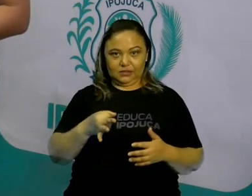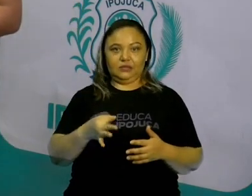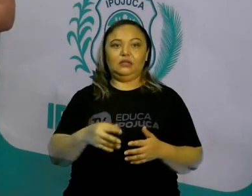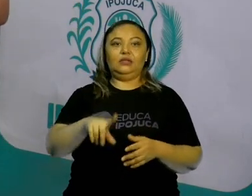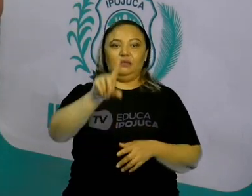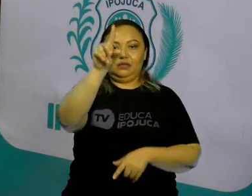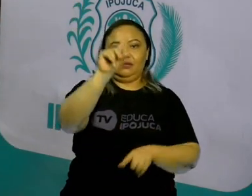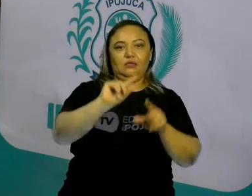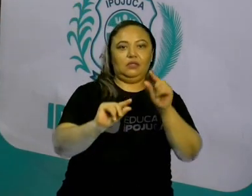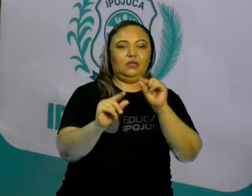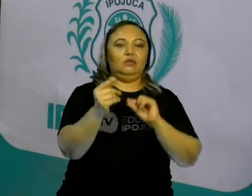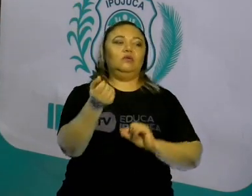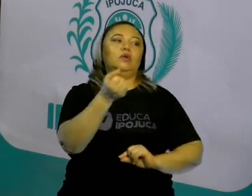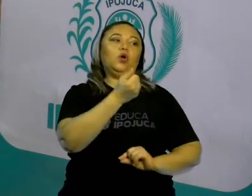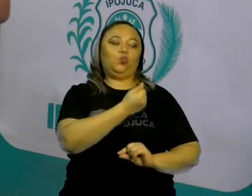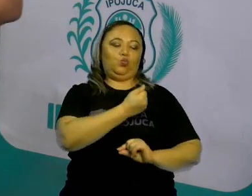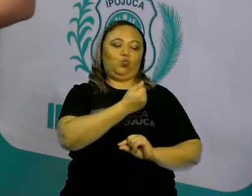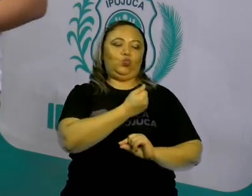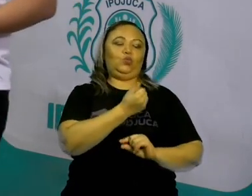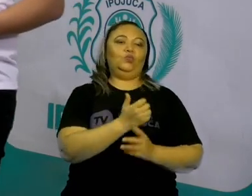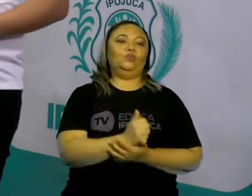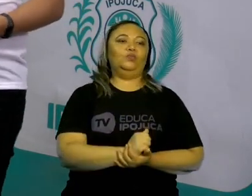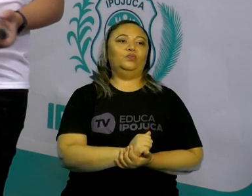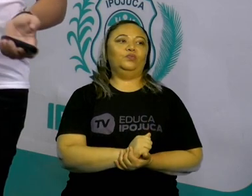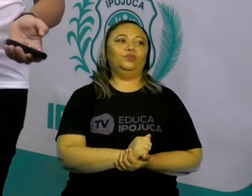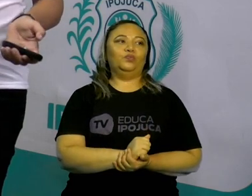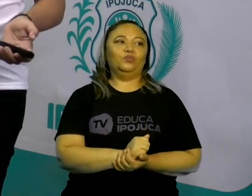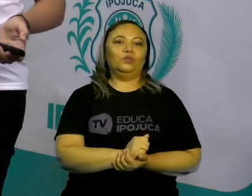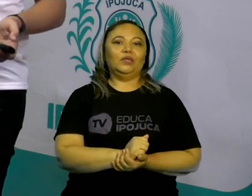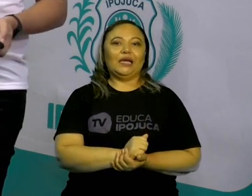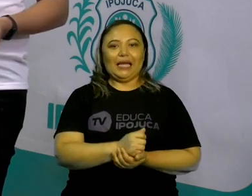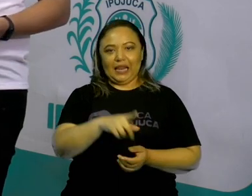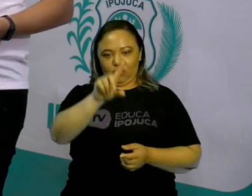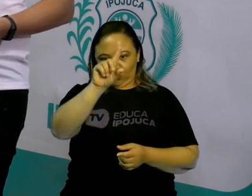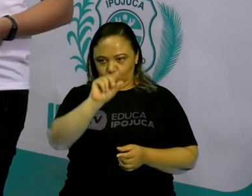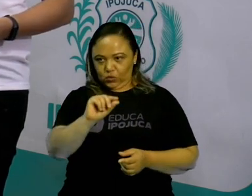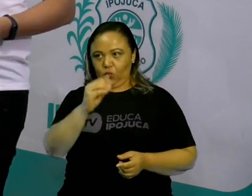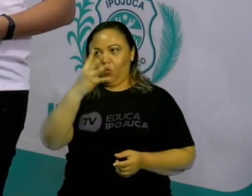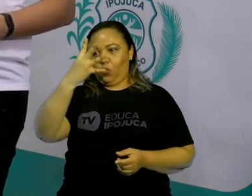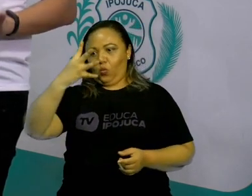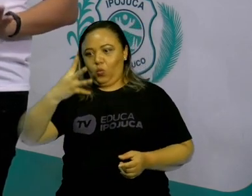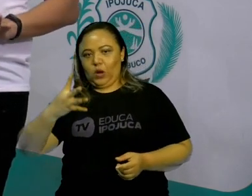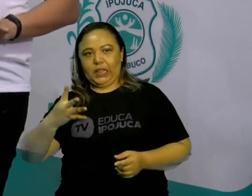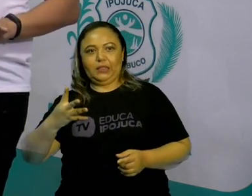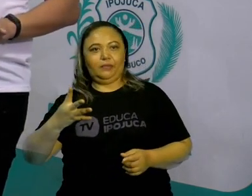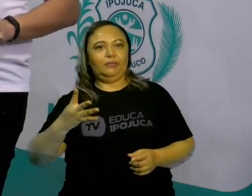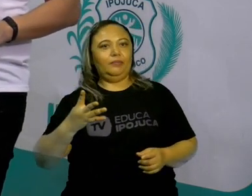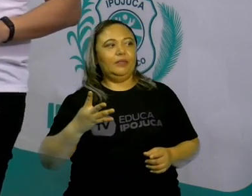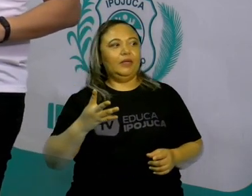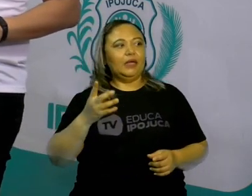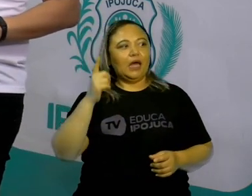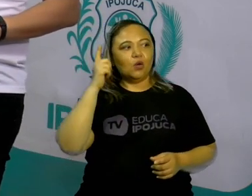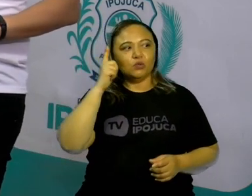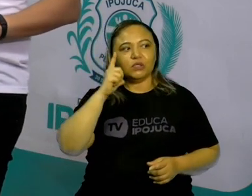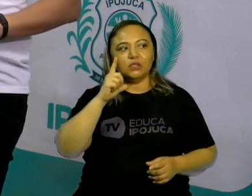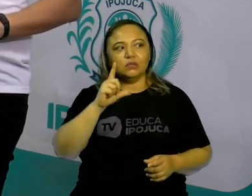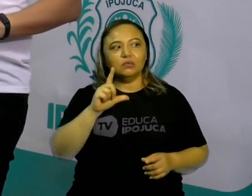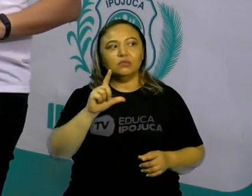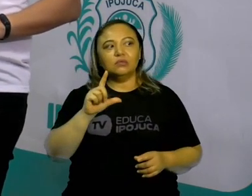certo? E esse número que ela escolheu foi o número 4. E aí, será que a Julieta conseguiu